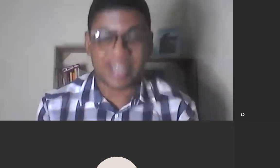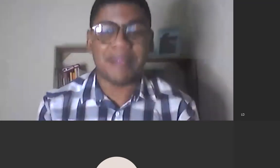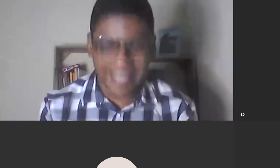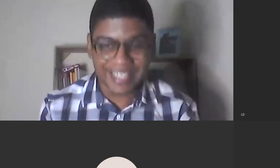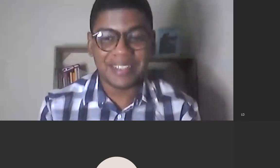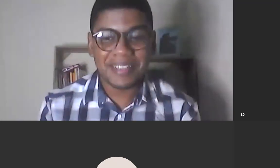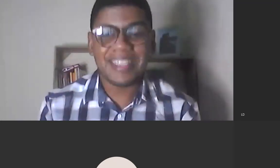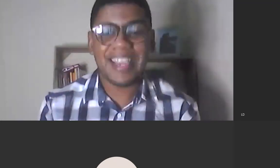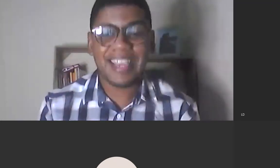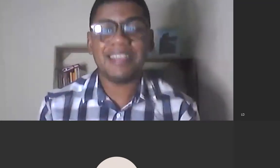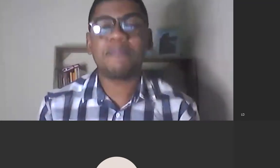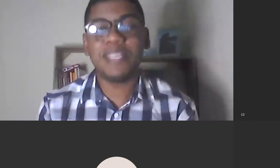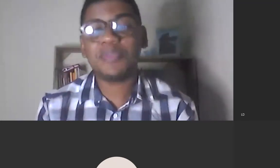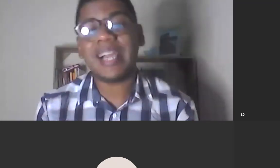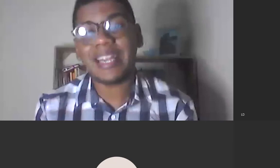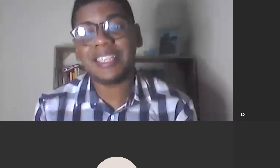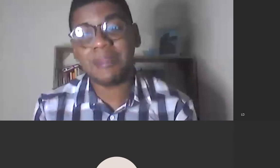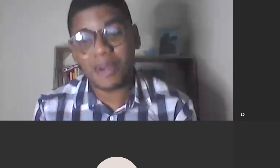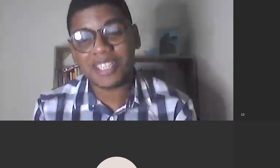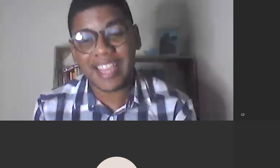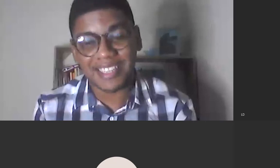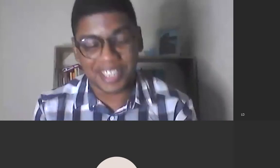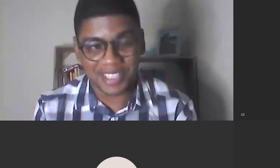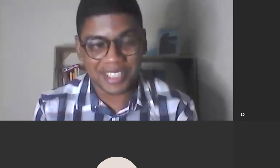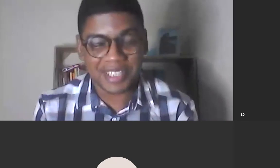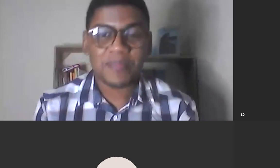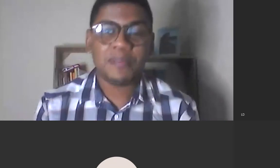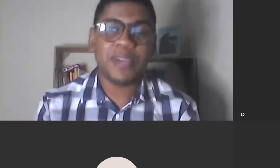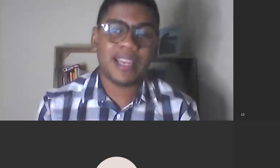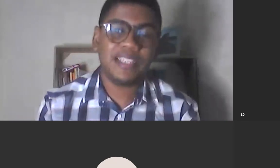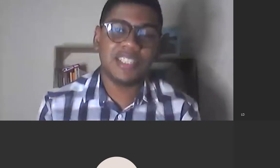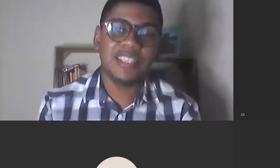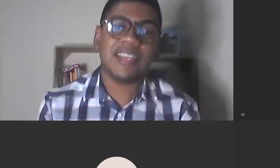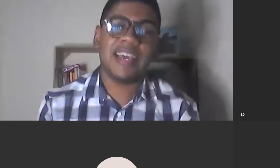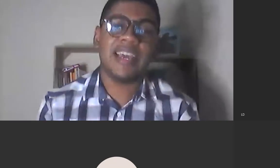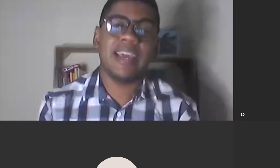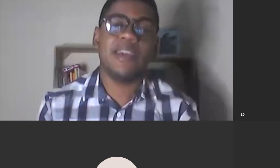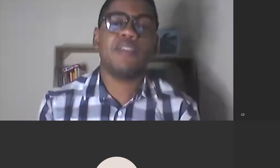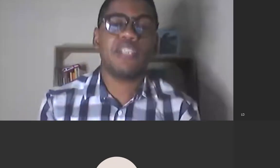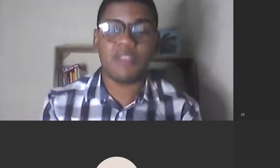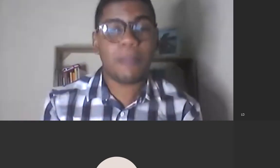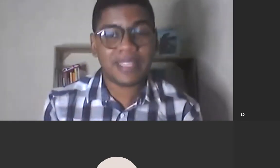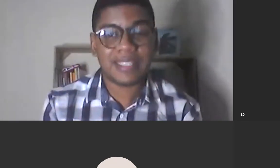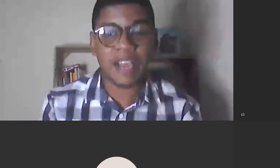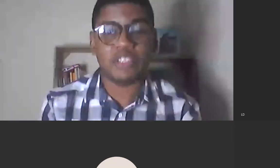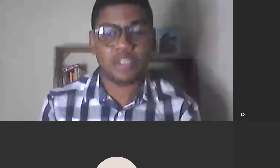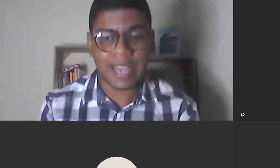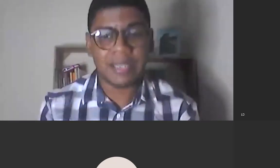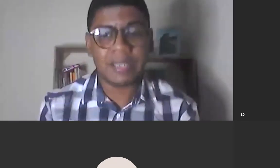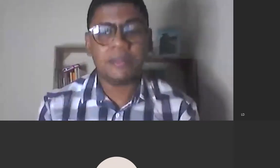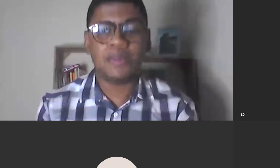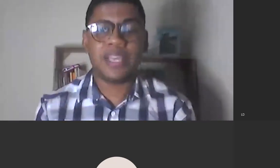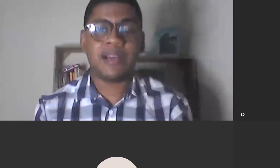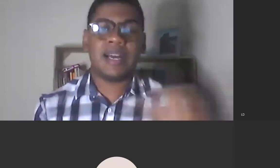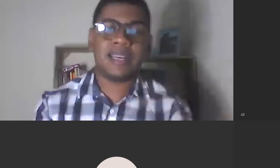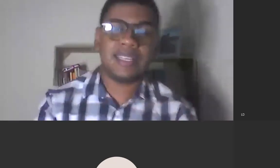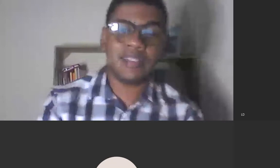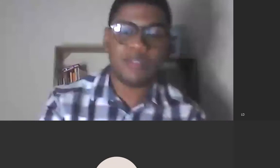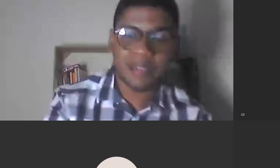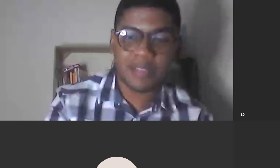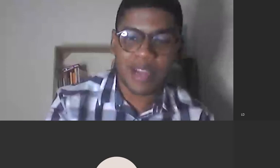que a dor é na barriga. E aí, por isso a cara de deboche dela, gente. Porque ela diz, eu vou passar, eu vou te ajudar.